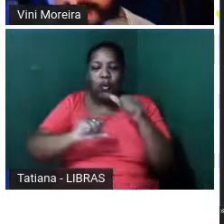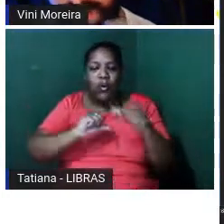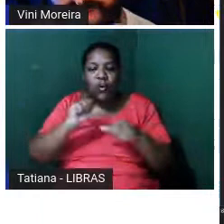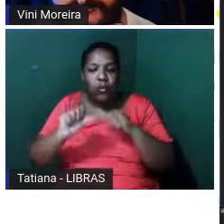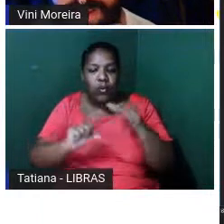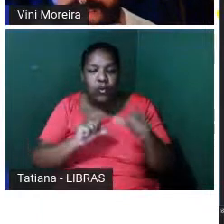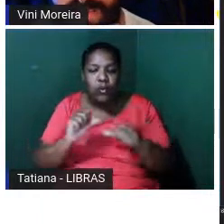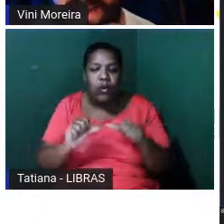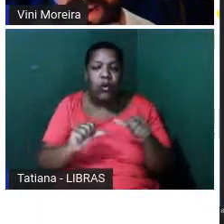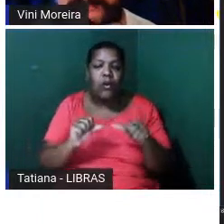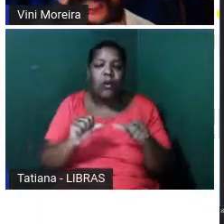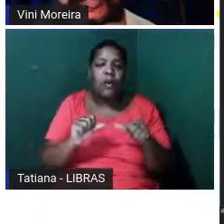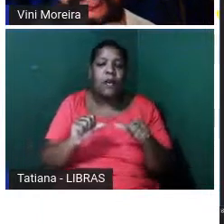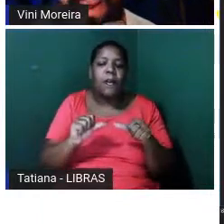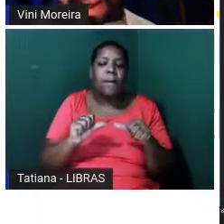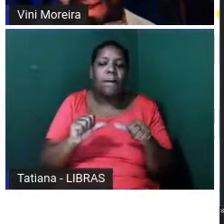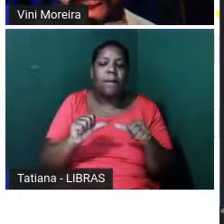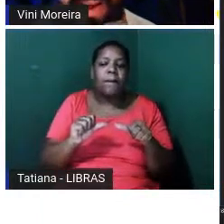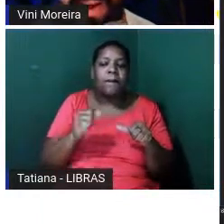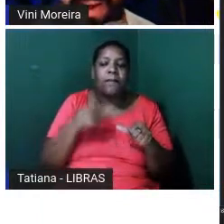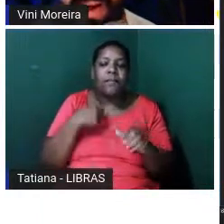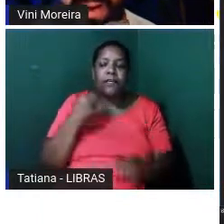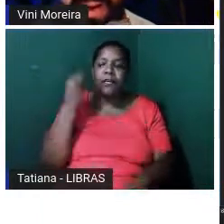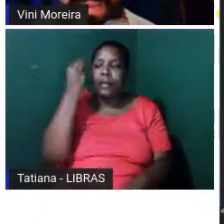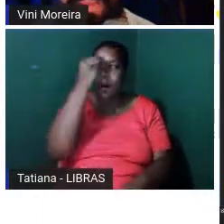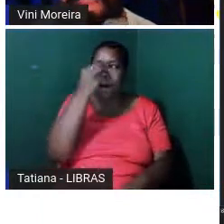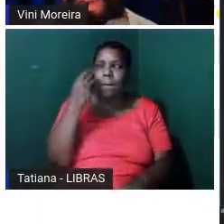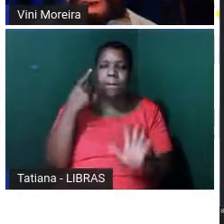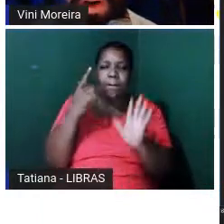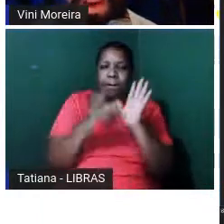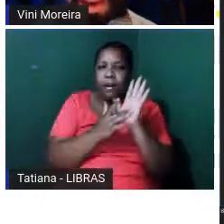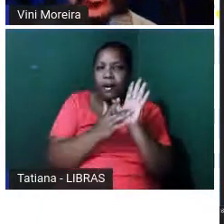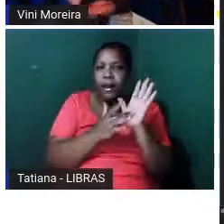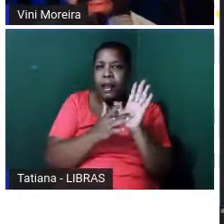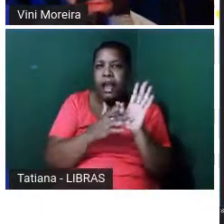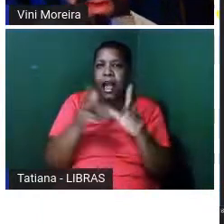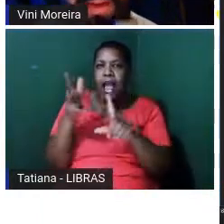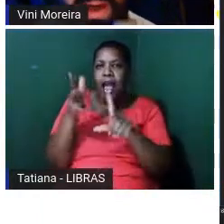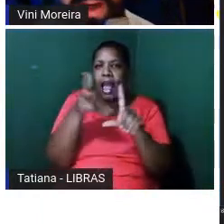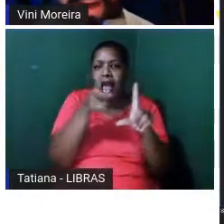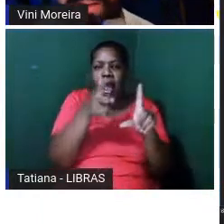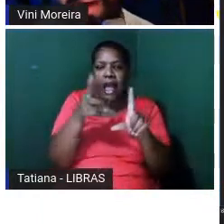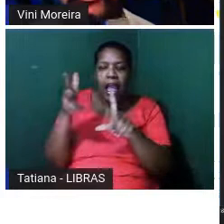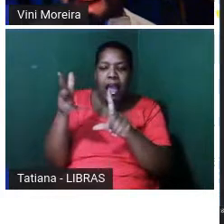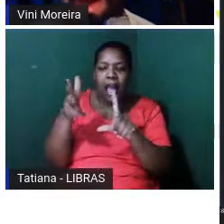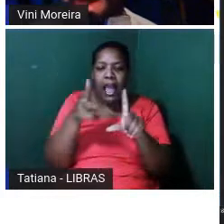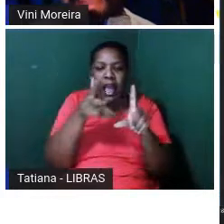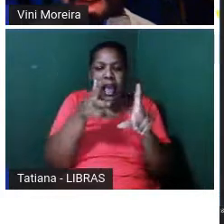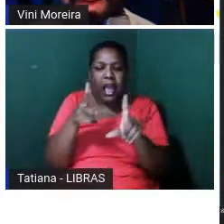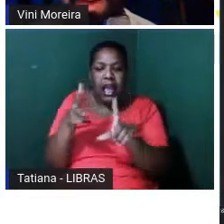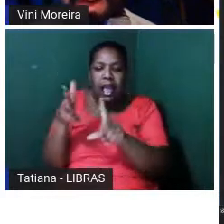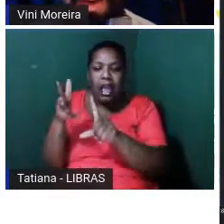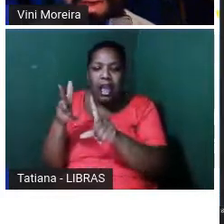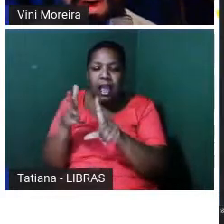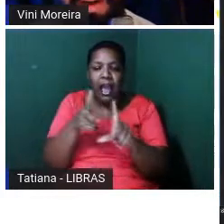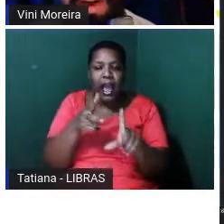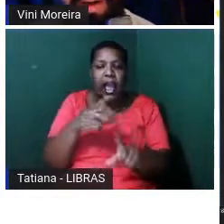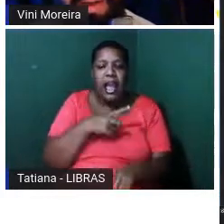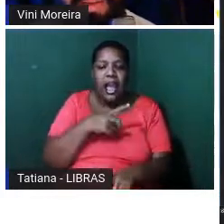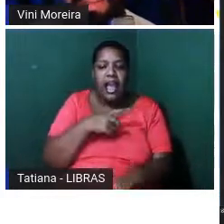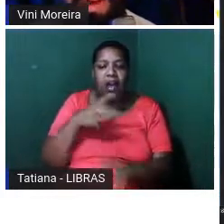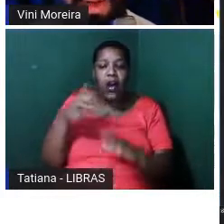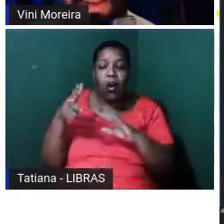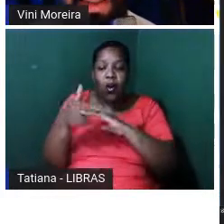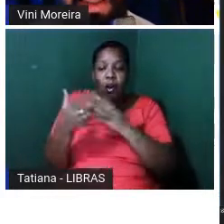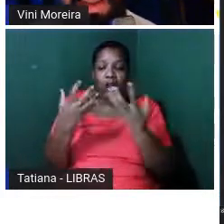que Marquei a câmera mudou é o movimento da câmera mas a gente tem um